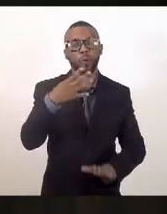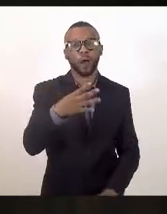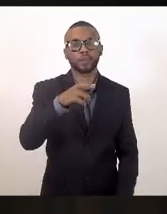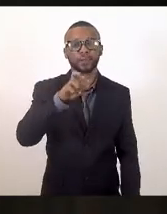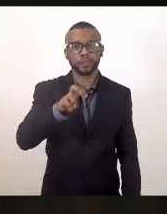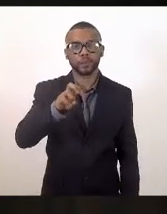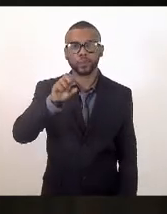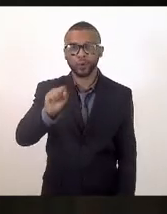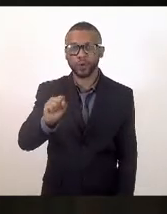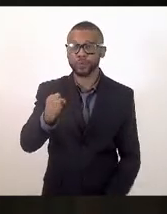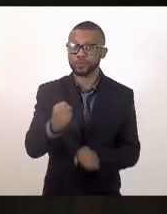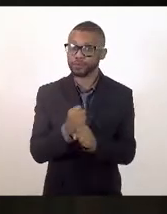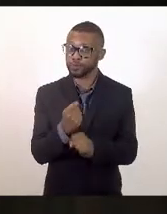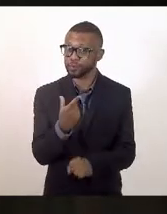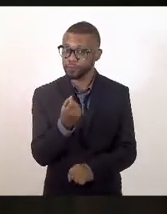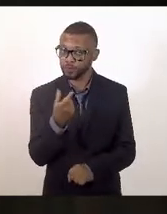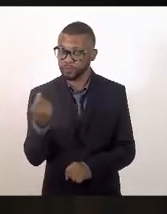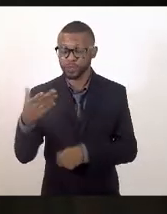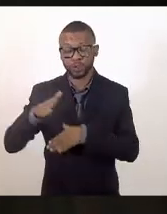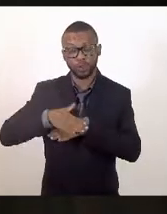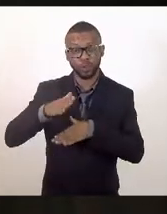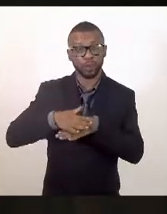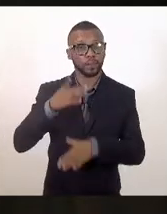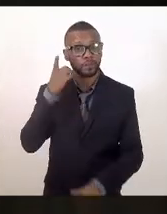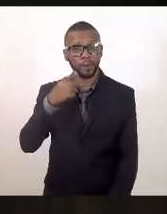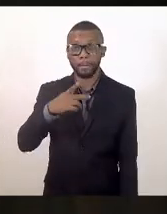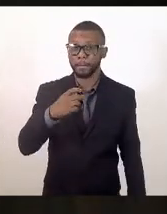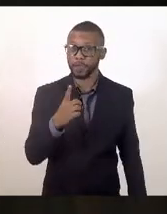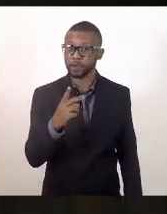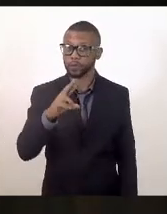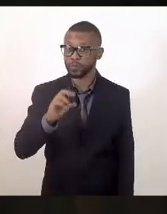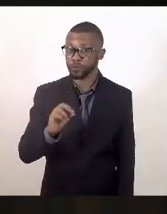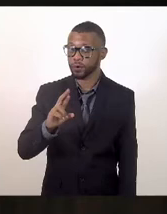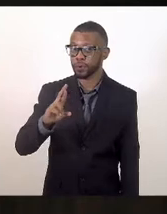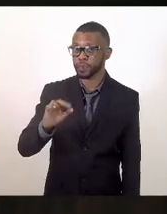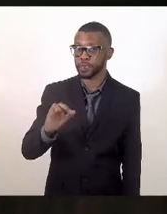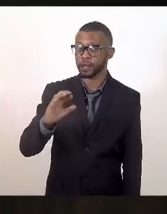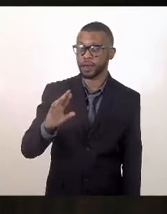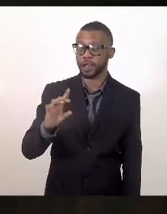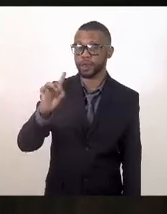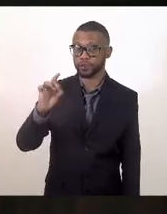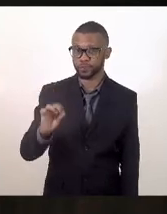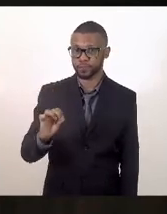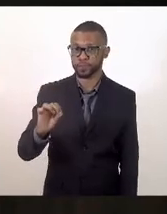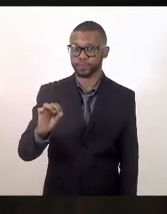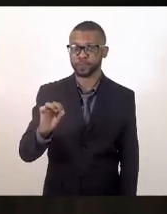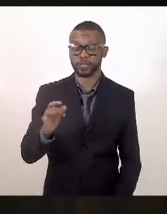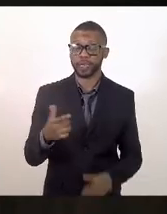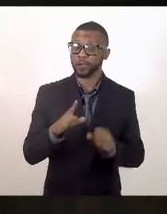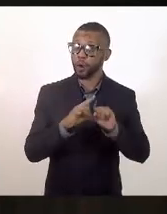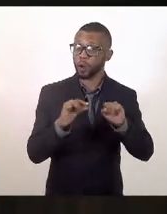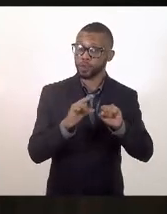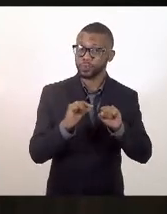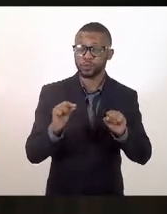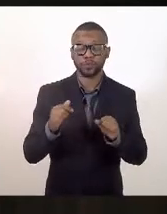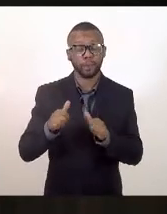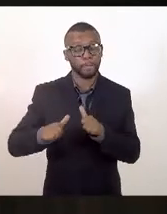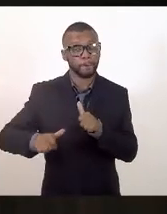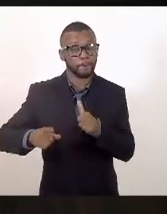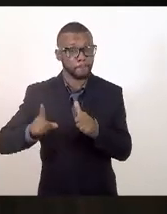458 de 2020, de autoria do deputado Pedro Ricardo, que modifica o parágrafo segundo o artigo 1º da resolução 810